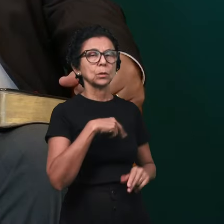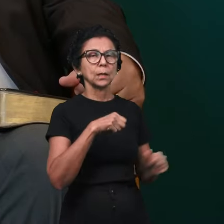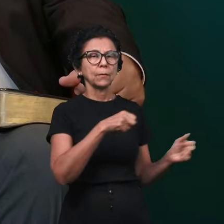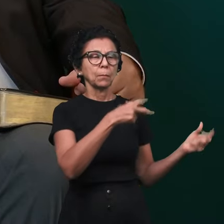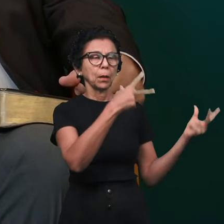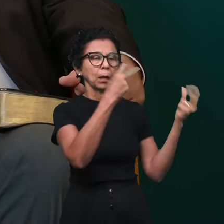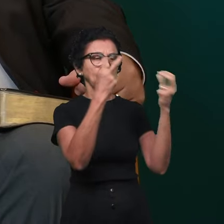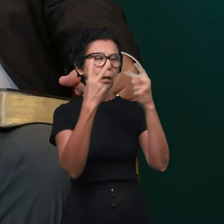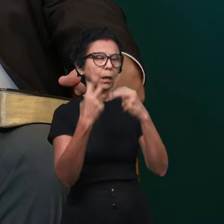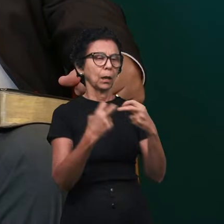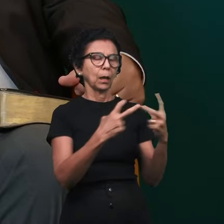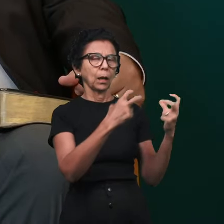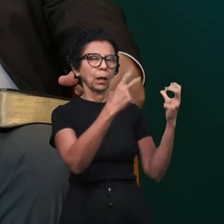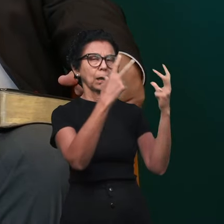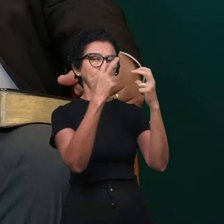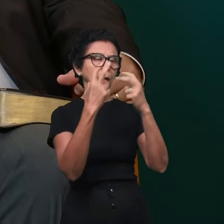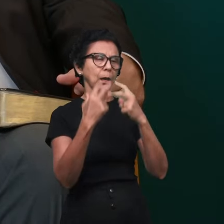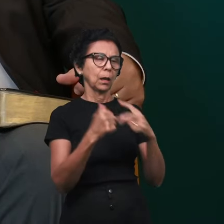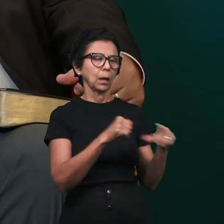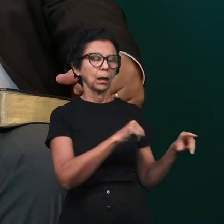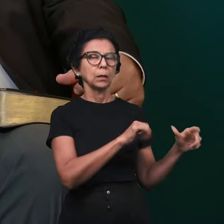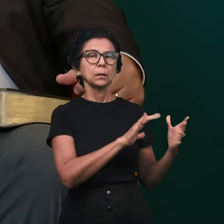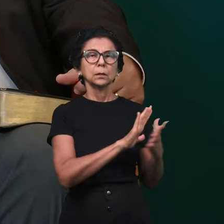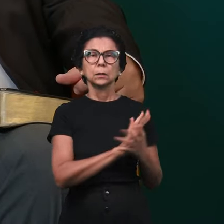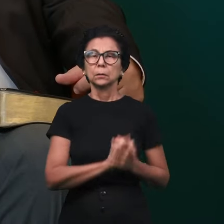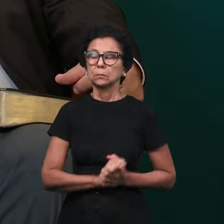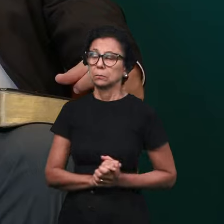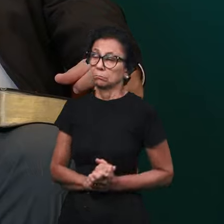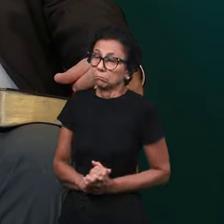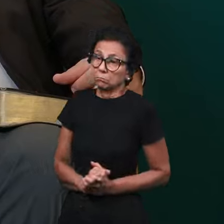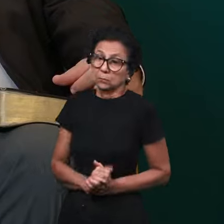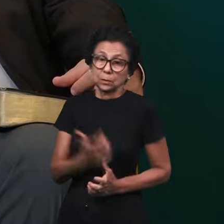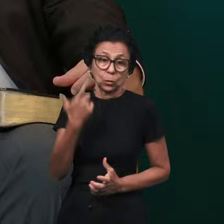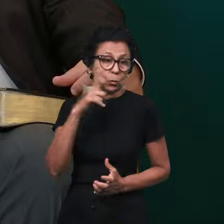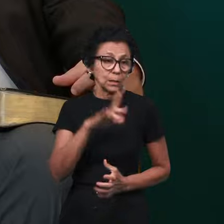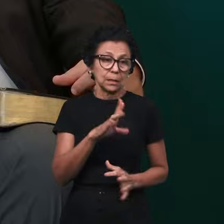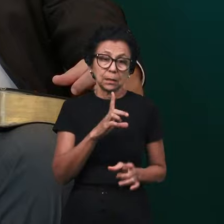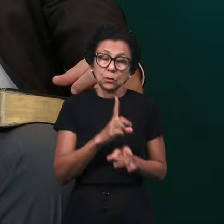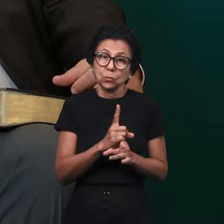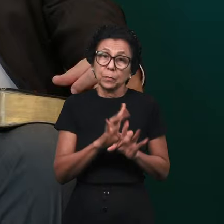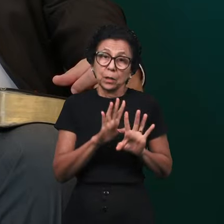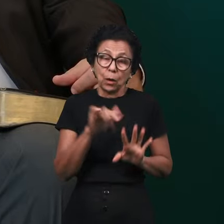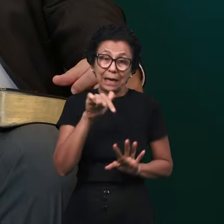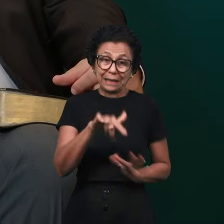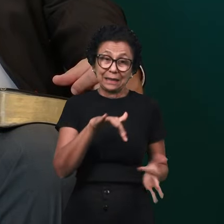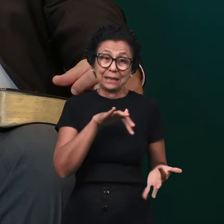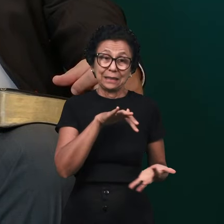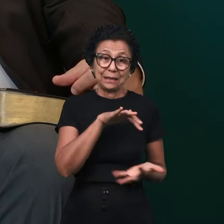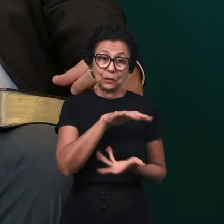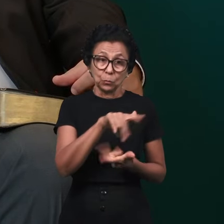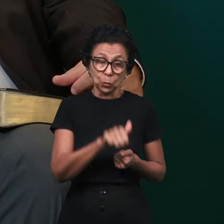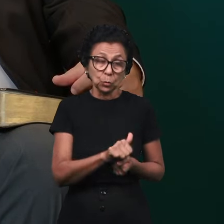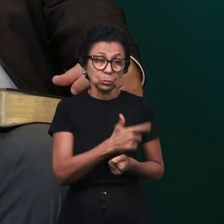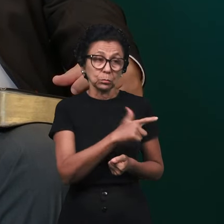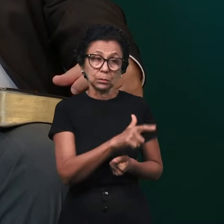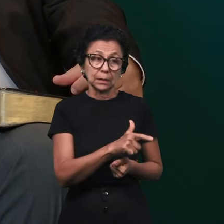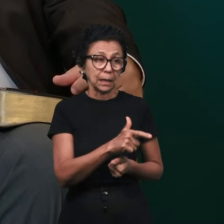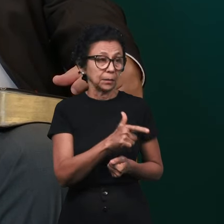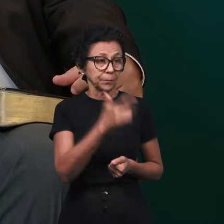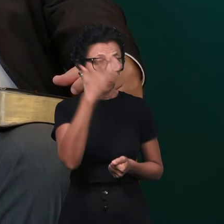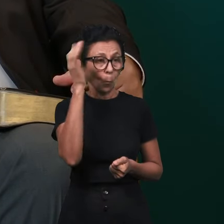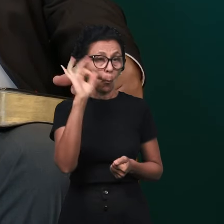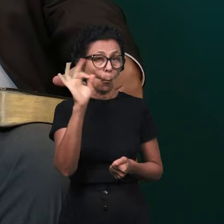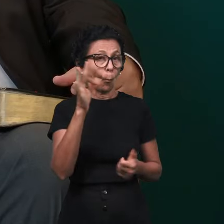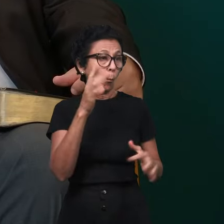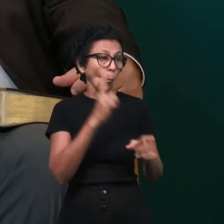sonho, eles falam assim, não há ninguém na terra, só os deuses do céu. Eles trataram assim. Quando Daniel chega diante do